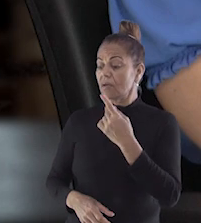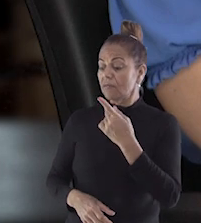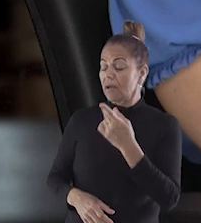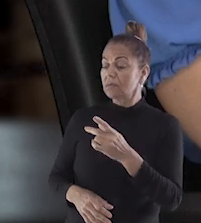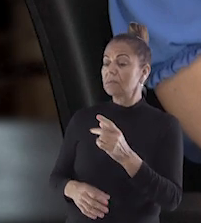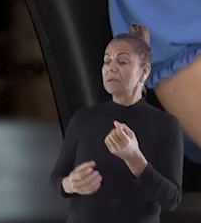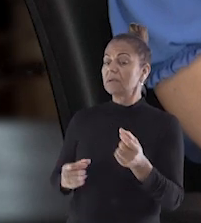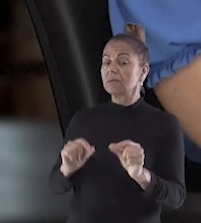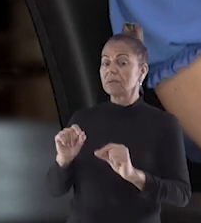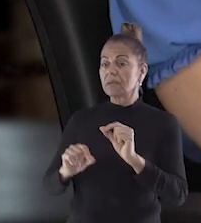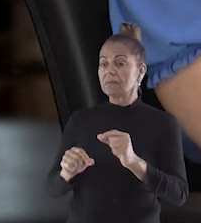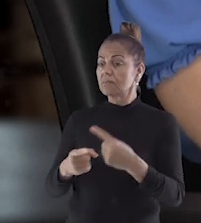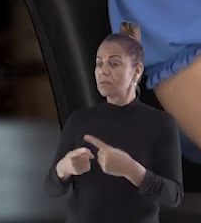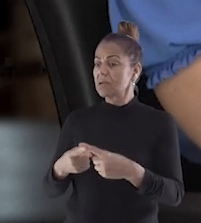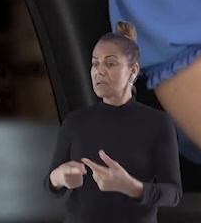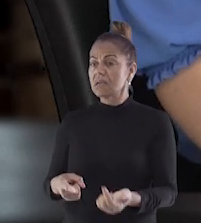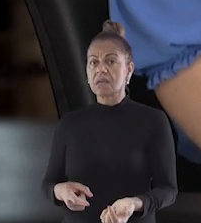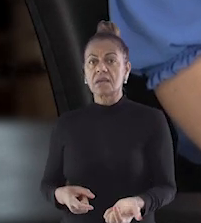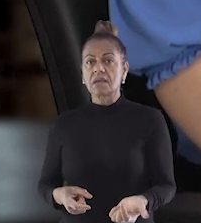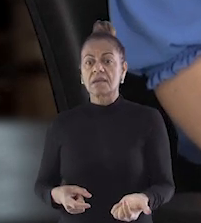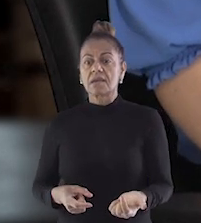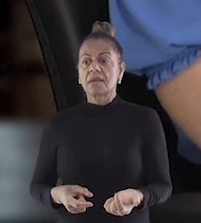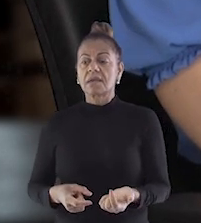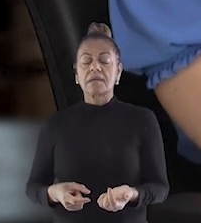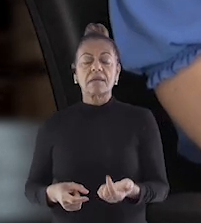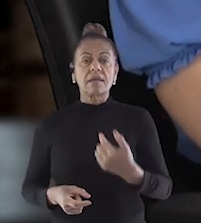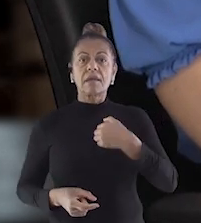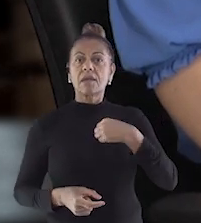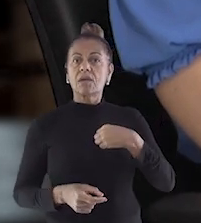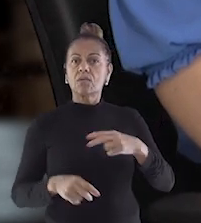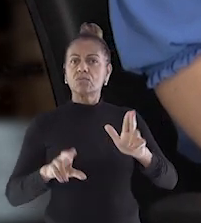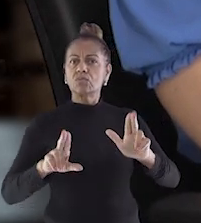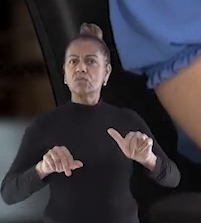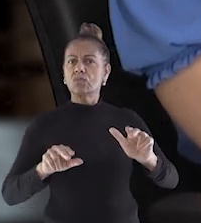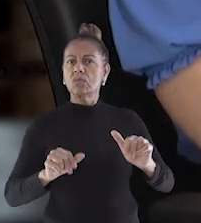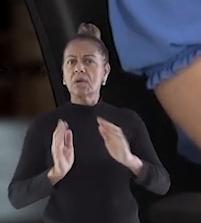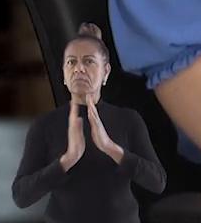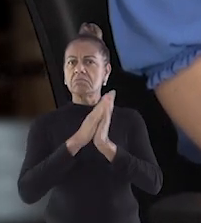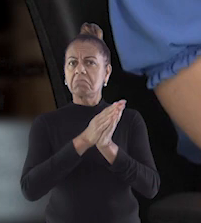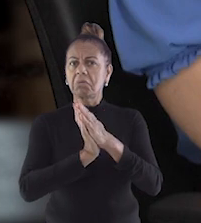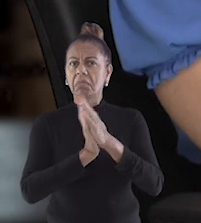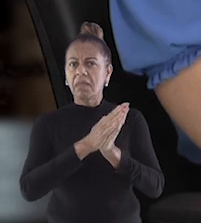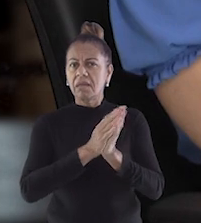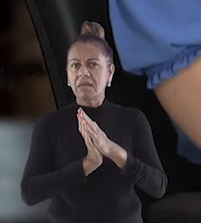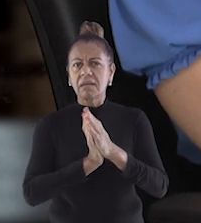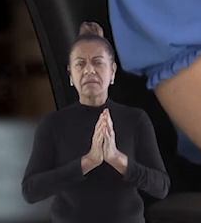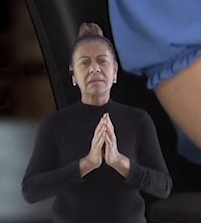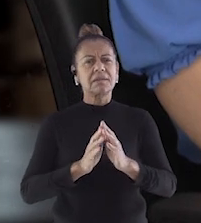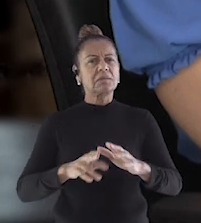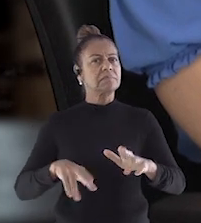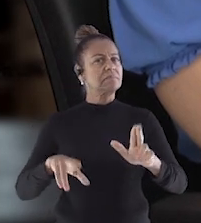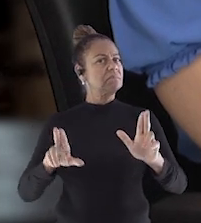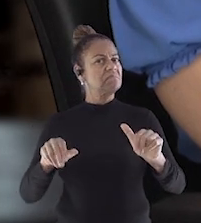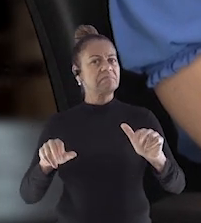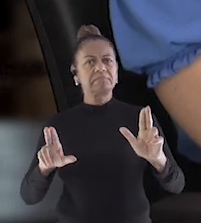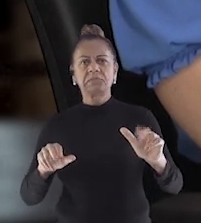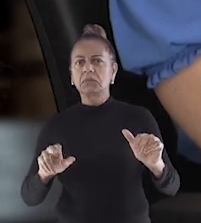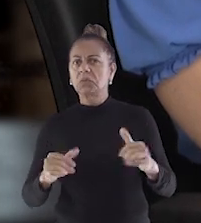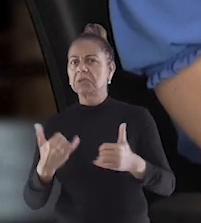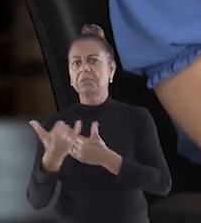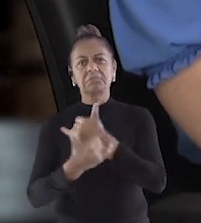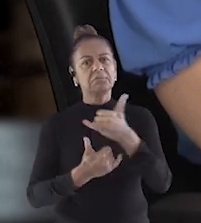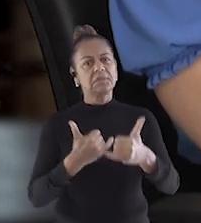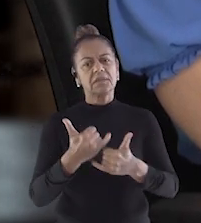tive aniversário na minha época. Nunca tive. Eu nunca tive uma boneca de cabelo, para você ter noção. Minha mãe comprava